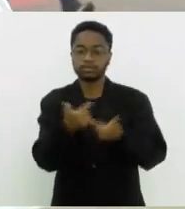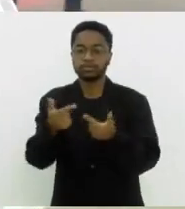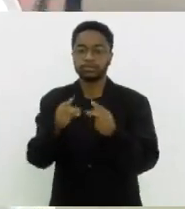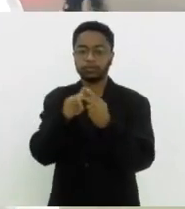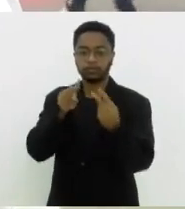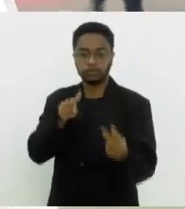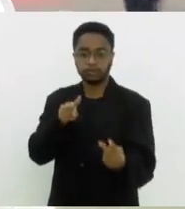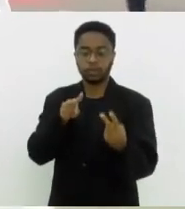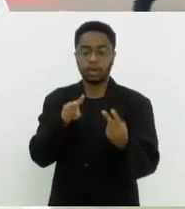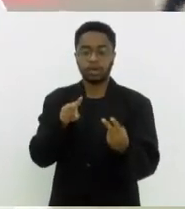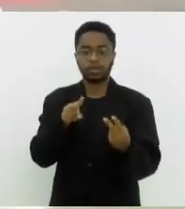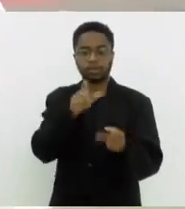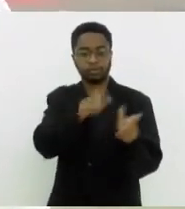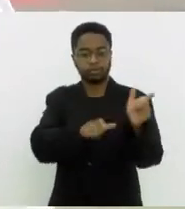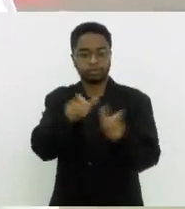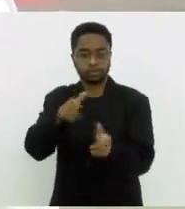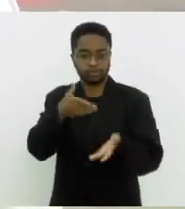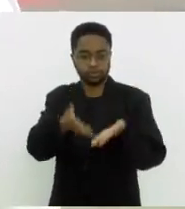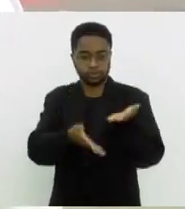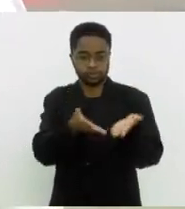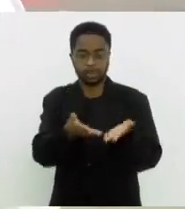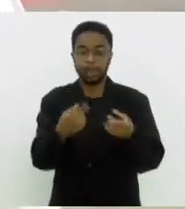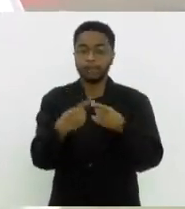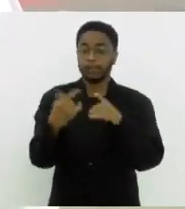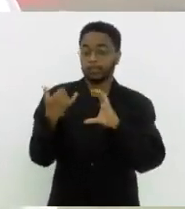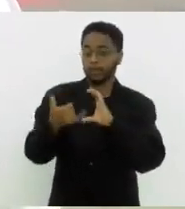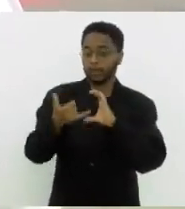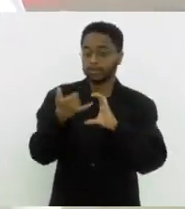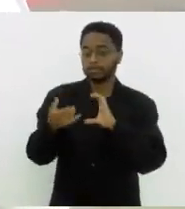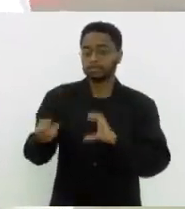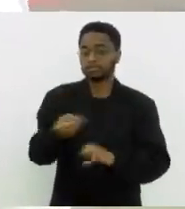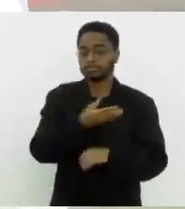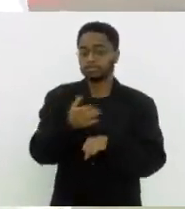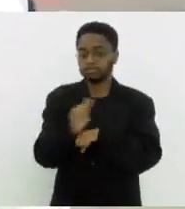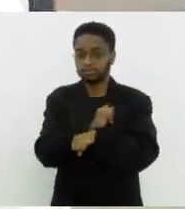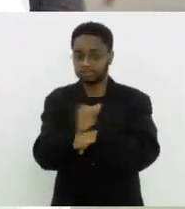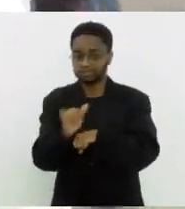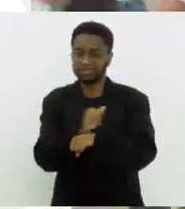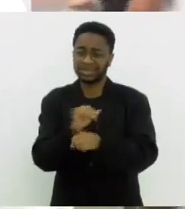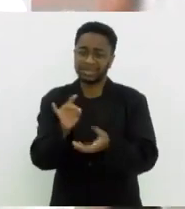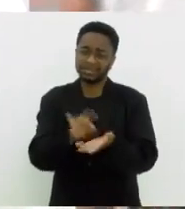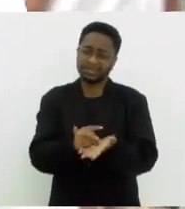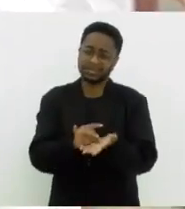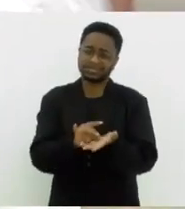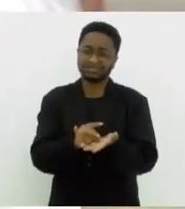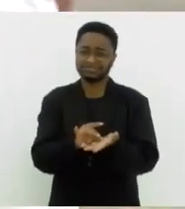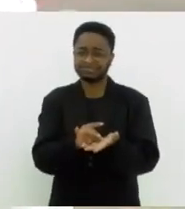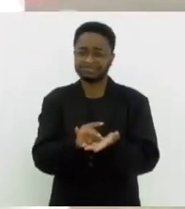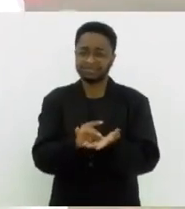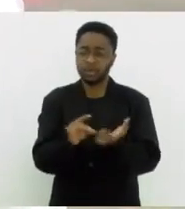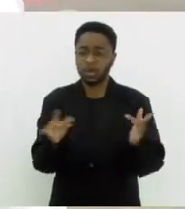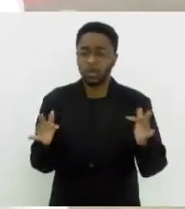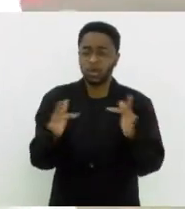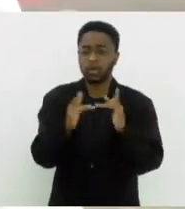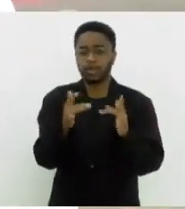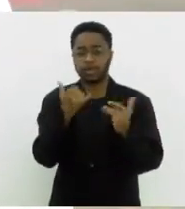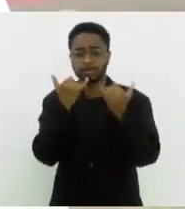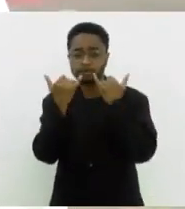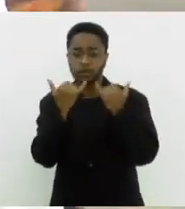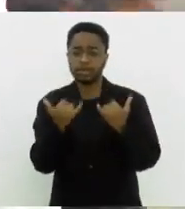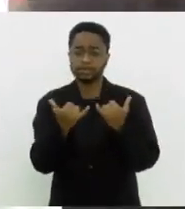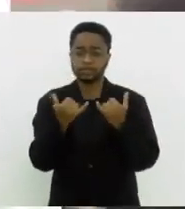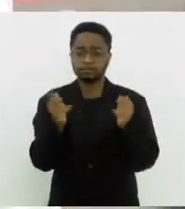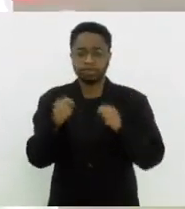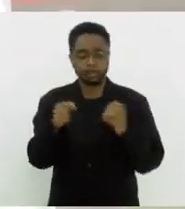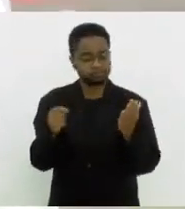digitais aos nossos usuários. O WhatsApp é uma nova ferramenta. Na verdade, é o acesso às informações do Detran na palma da